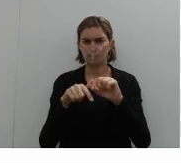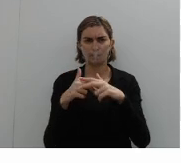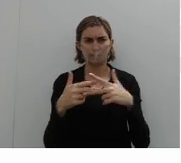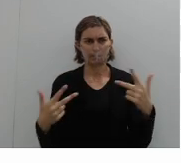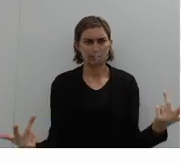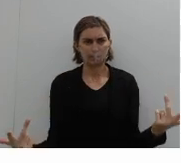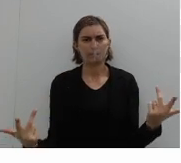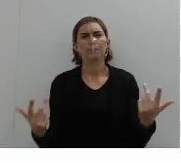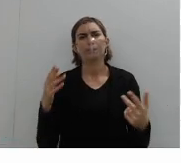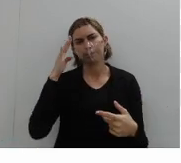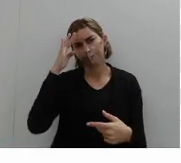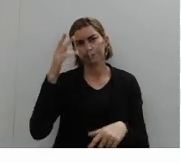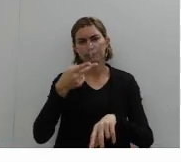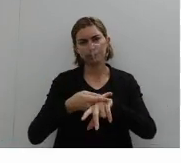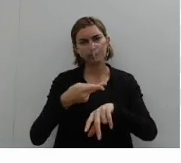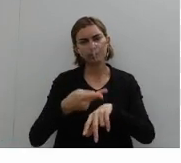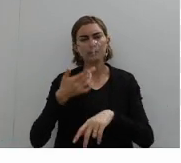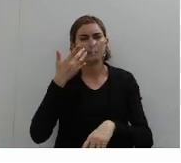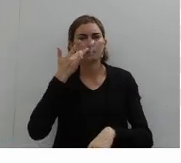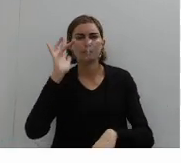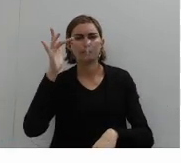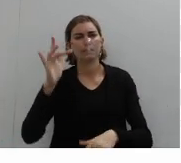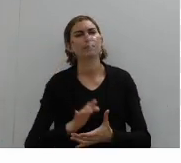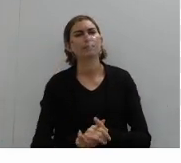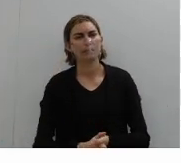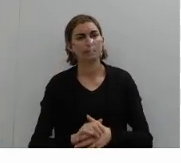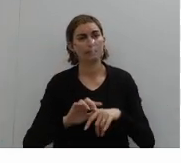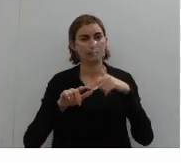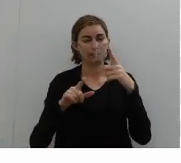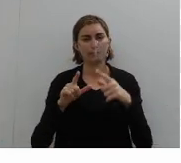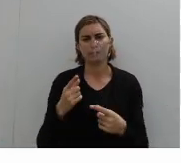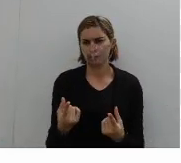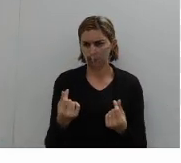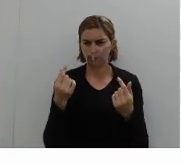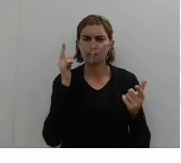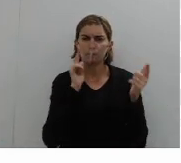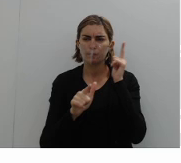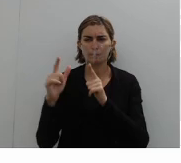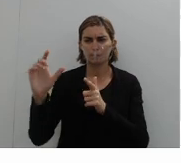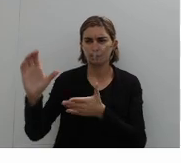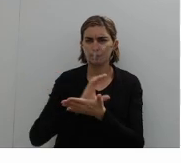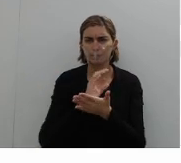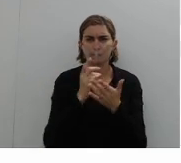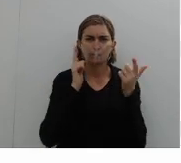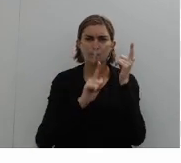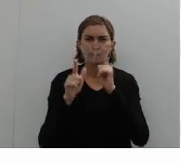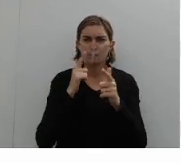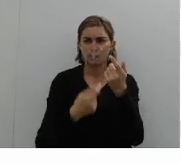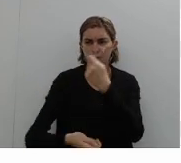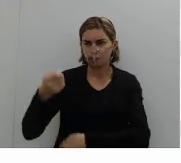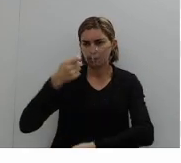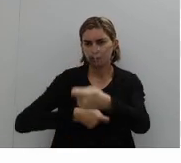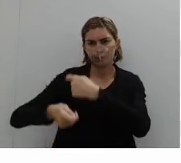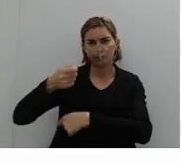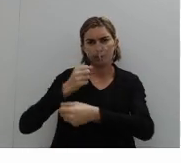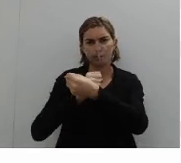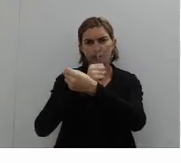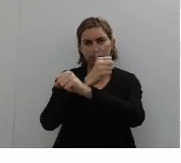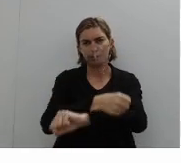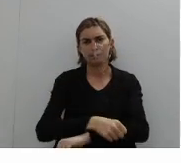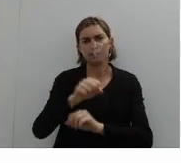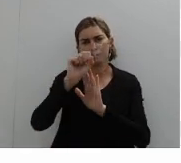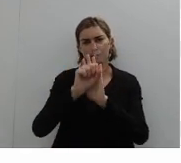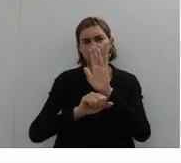recursos naturais, principalmente o ouro e a prata. Lucrar com o comércio de escravos, aí já vem do